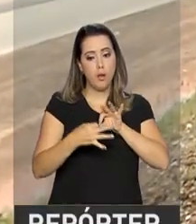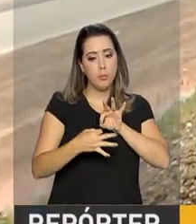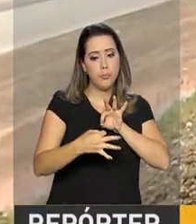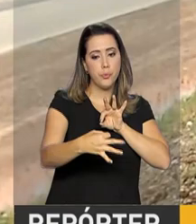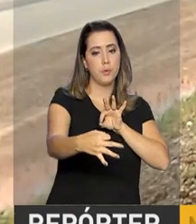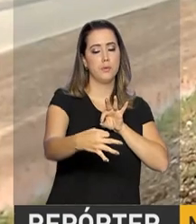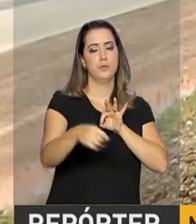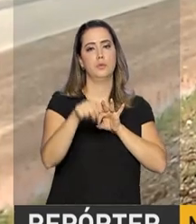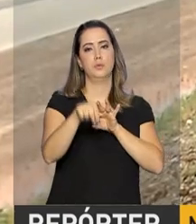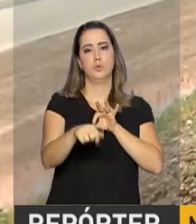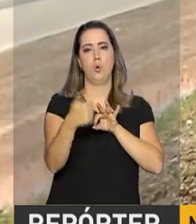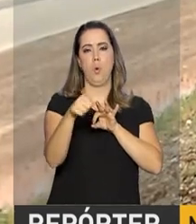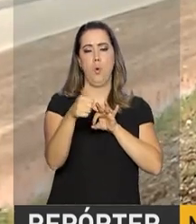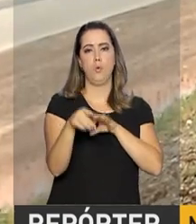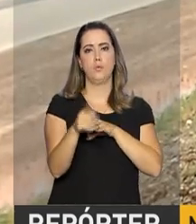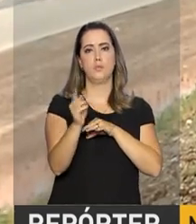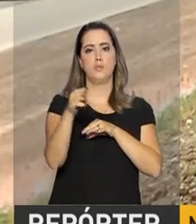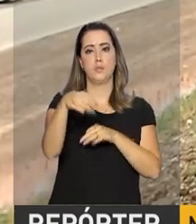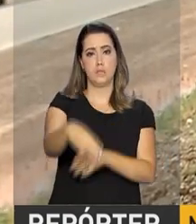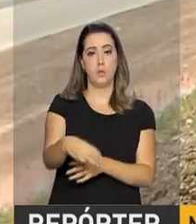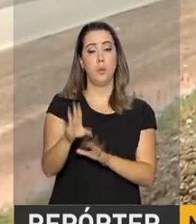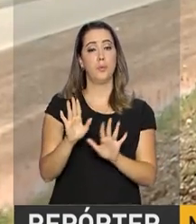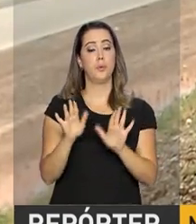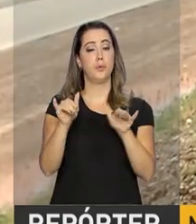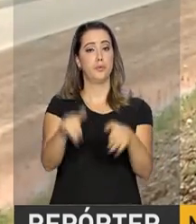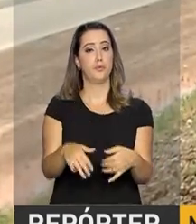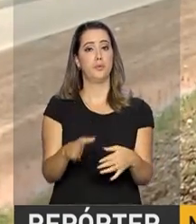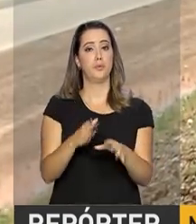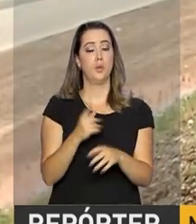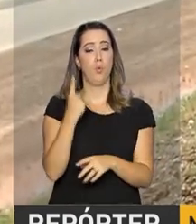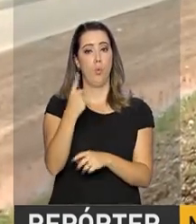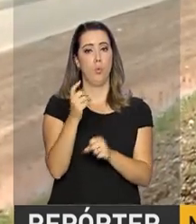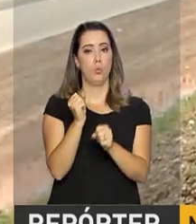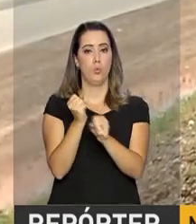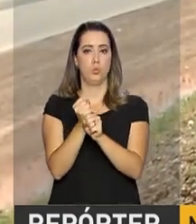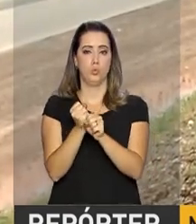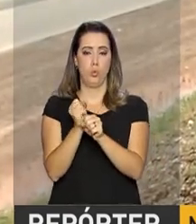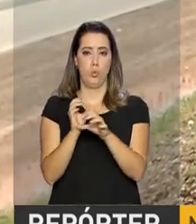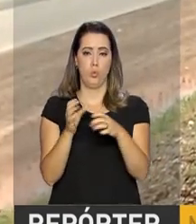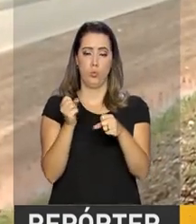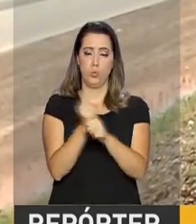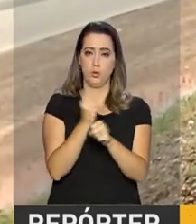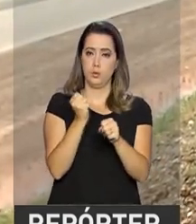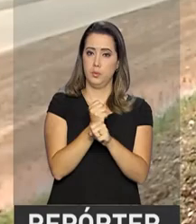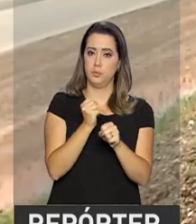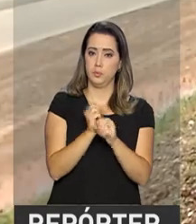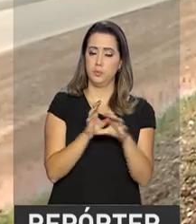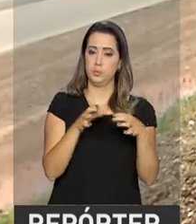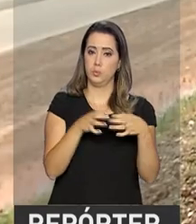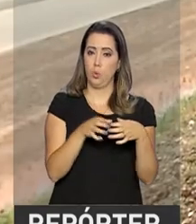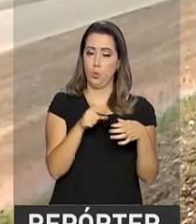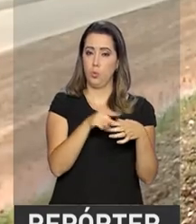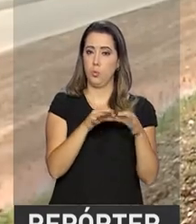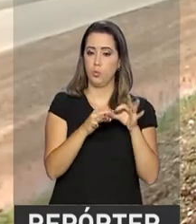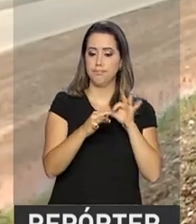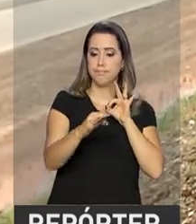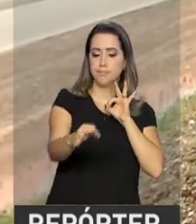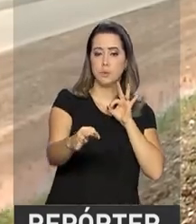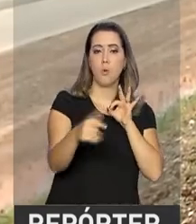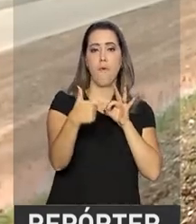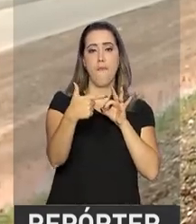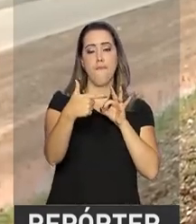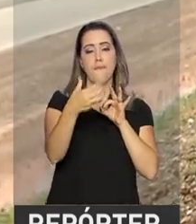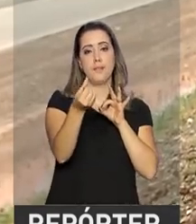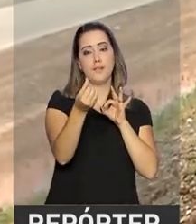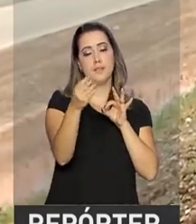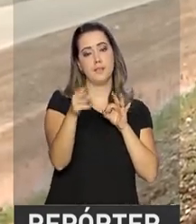liberação do trecho de 11 quilômetros, fica concluído o lote 1, que tem um total de 26 quilômetros. Além da construção